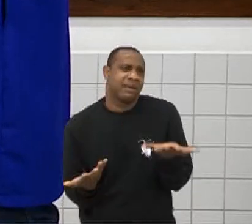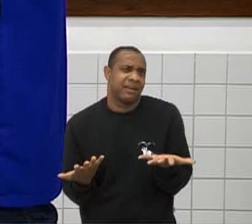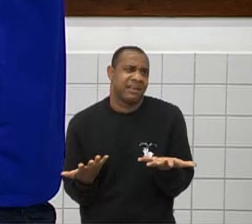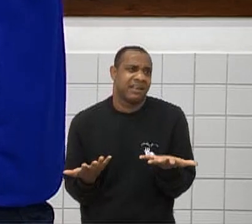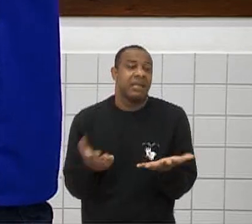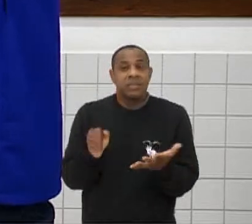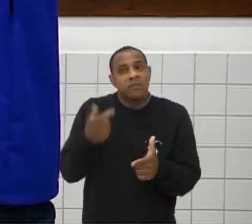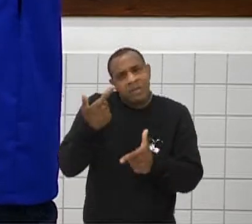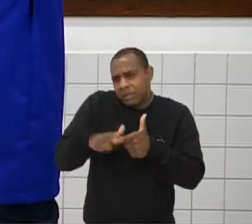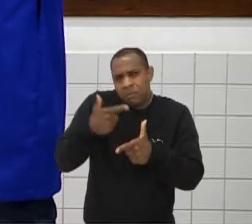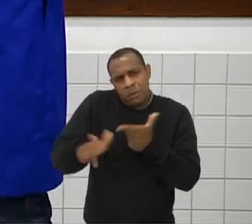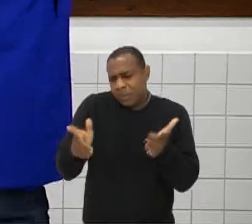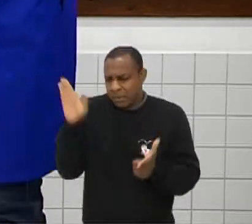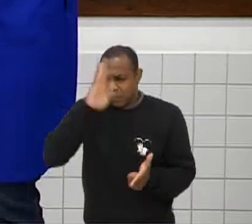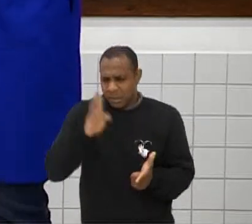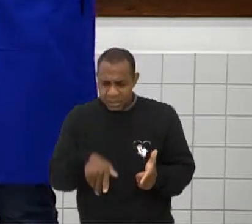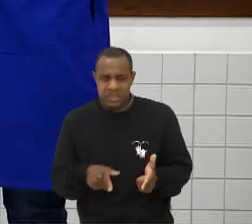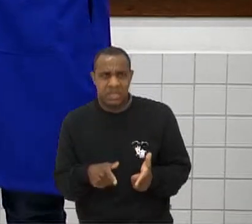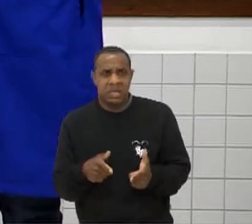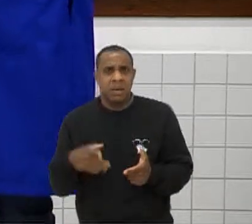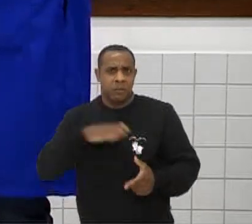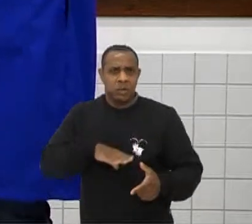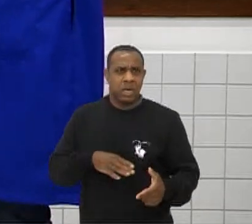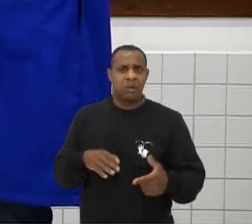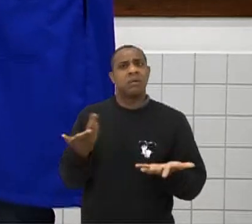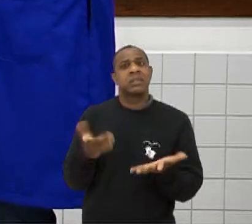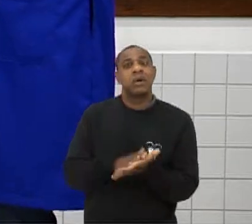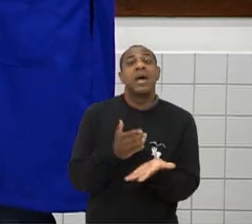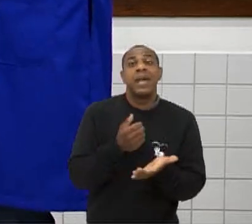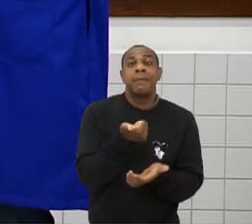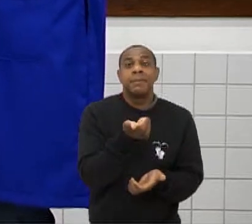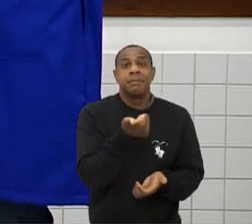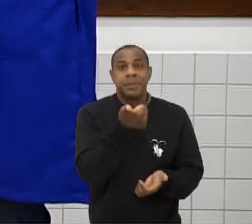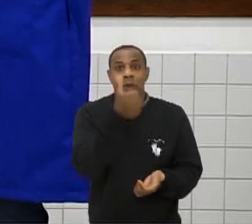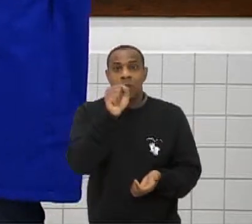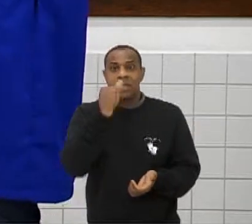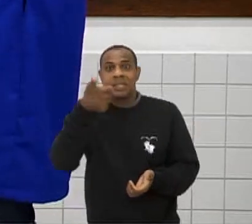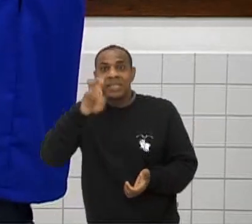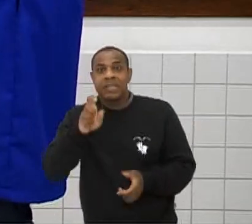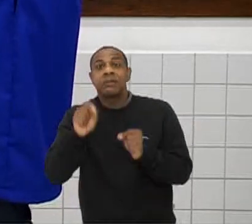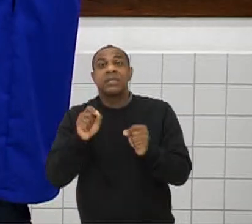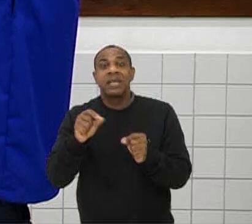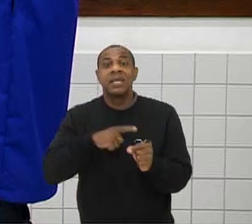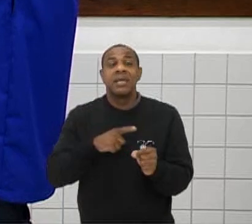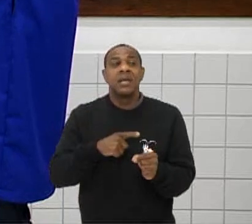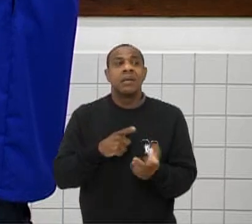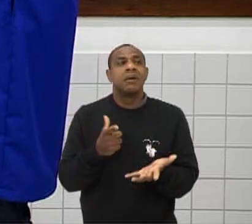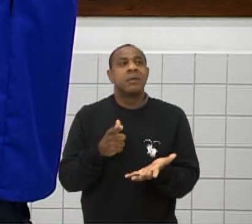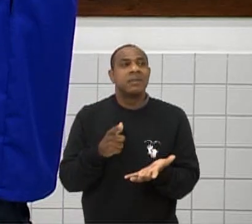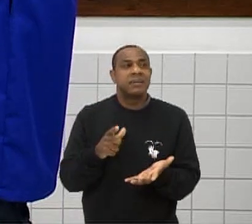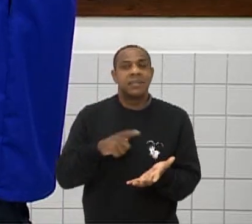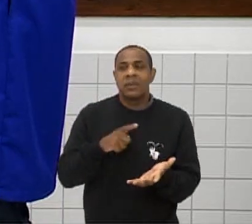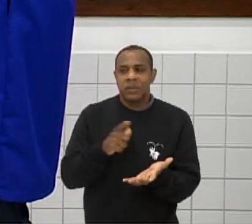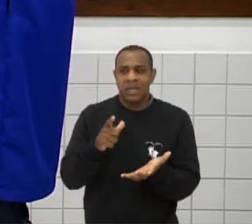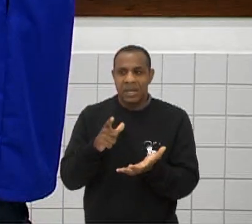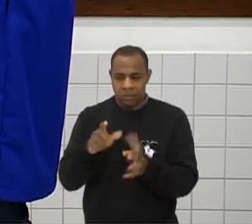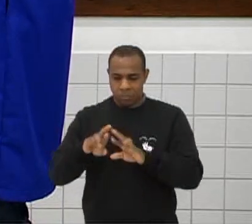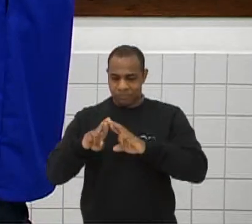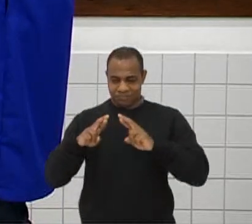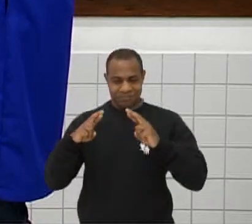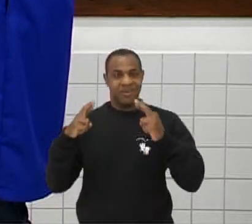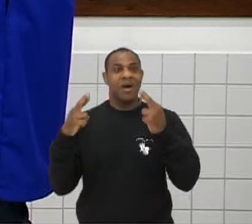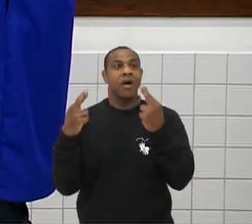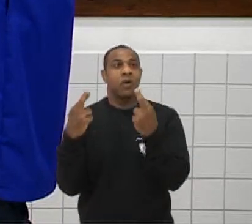vai ter problema entre Portugal e Brasil, em 1815, ele eleva o Brasil à condição de Reino Unido, a Portugal e